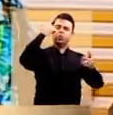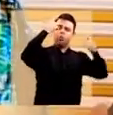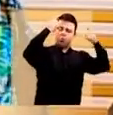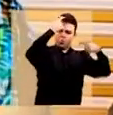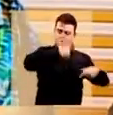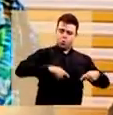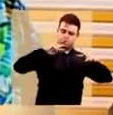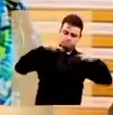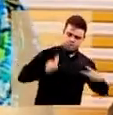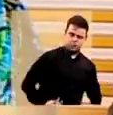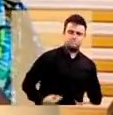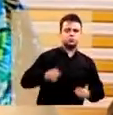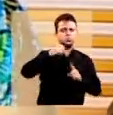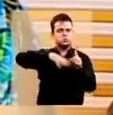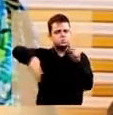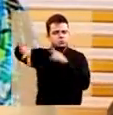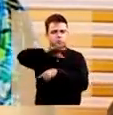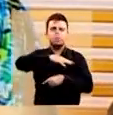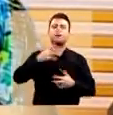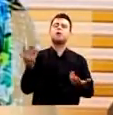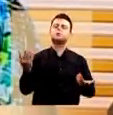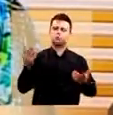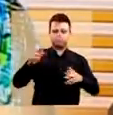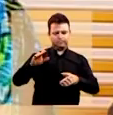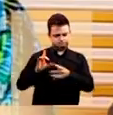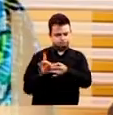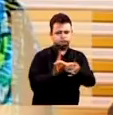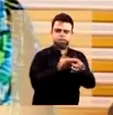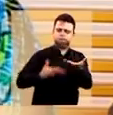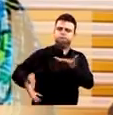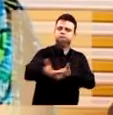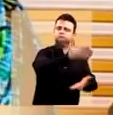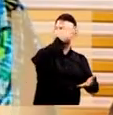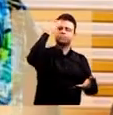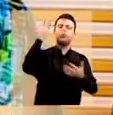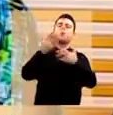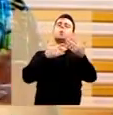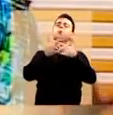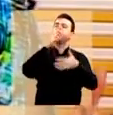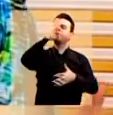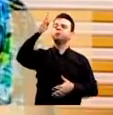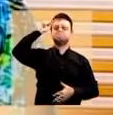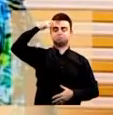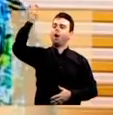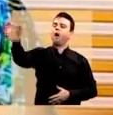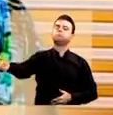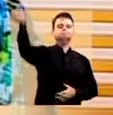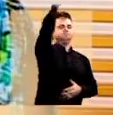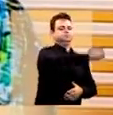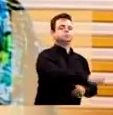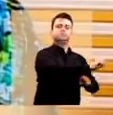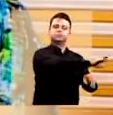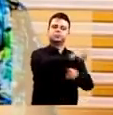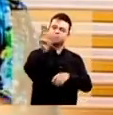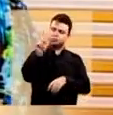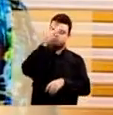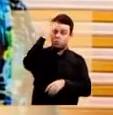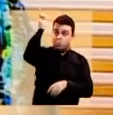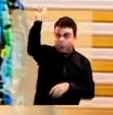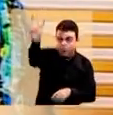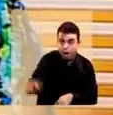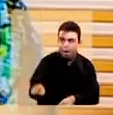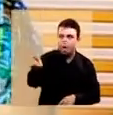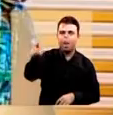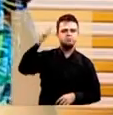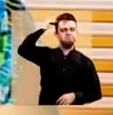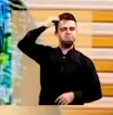de modo geral. Então, não é simplesmente colocar uma pessoa para fazer a formação. Uma pessoa negra para fazer a formação. É colocar uma